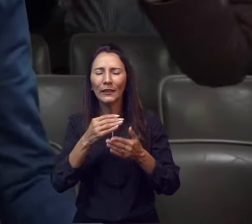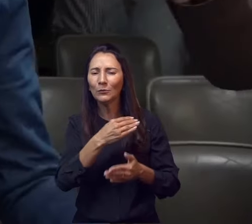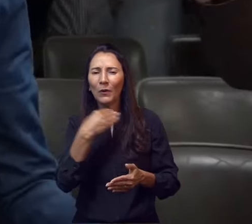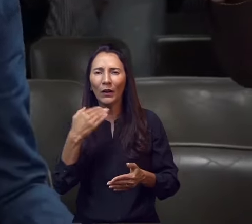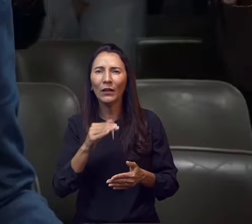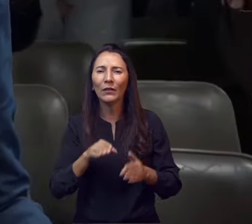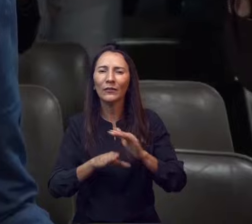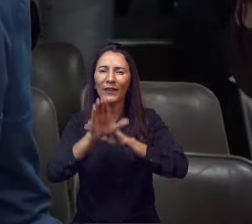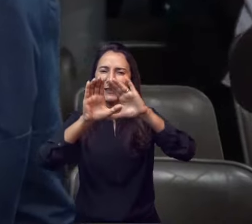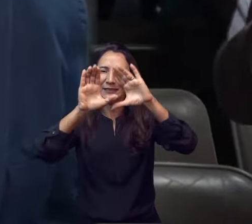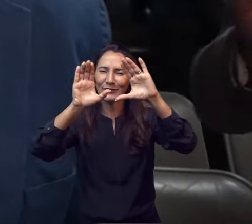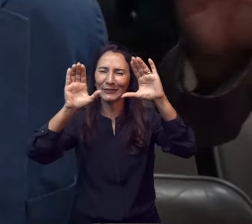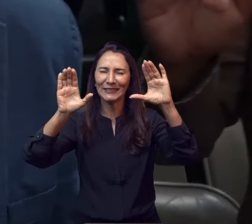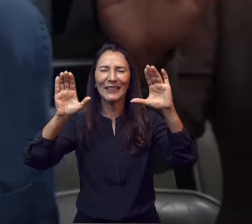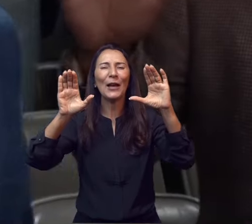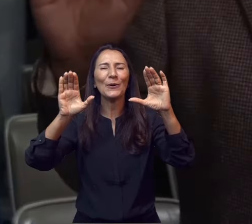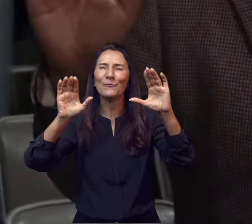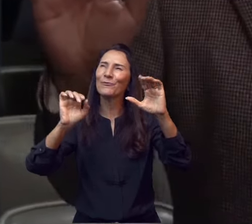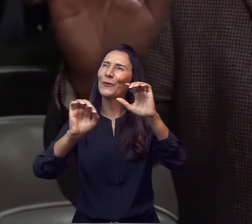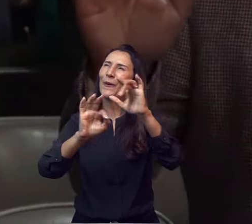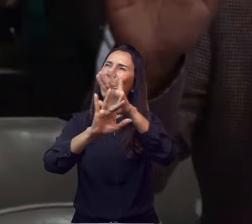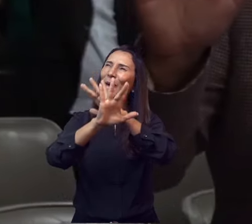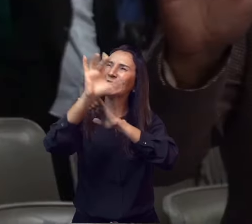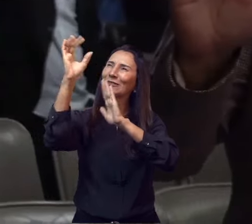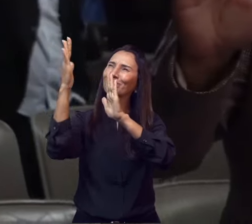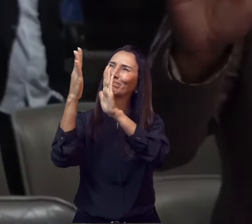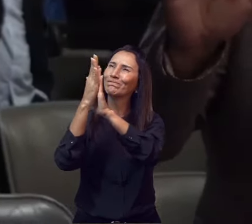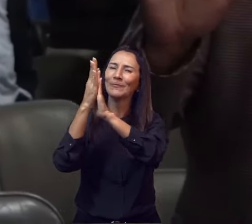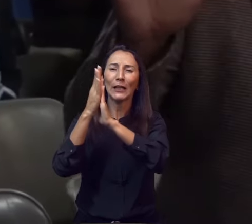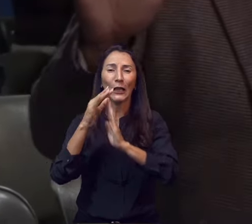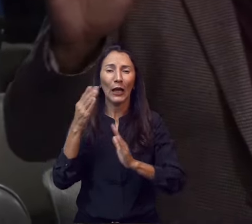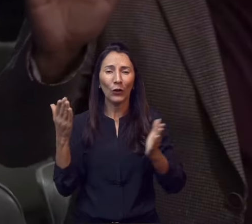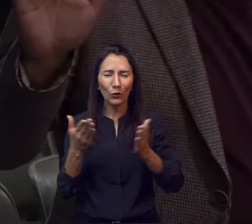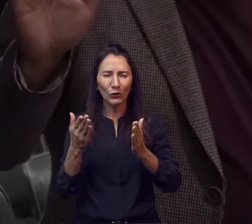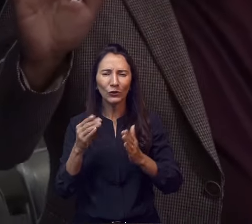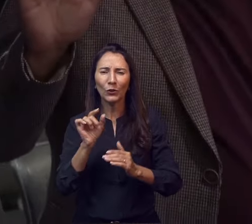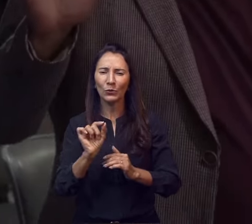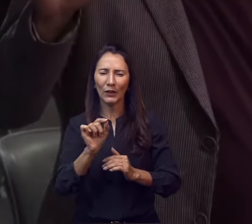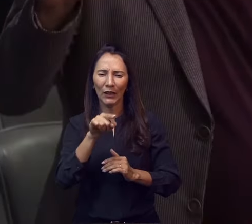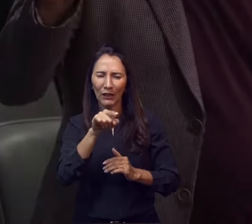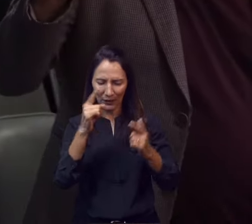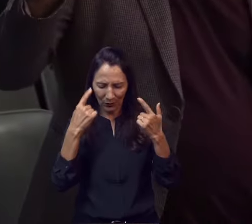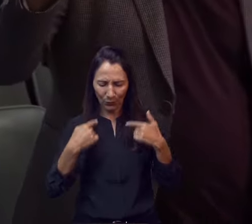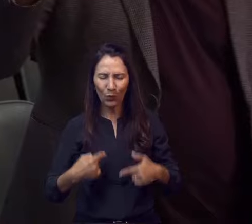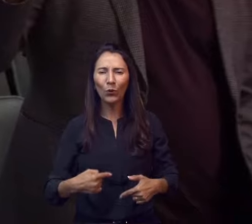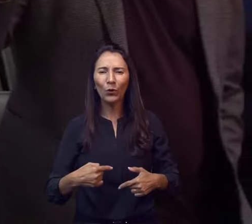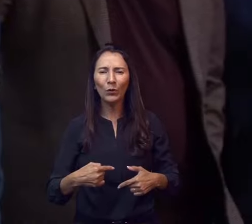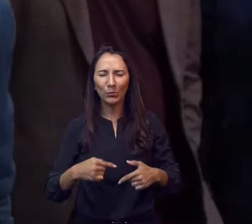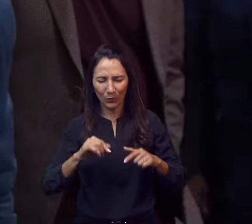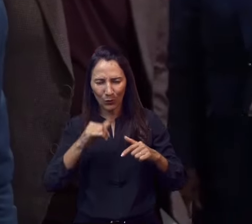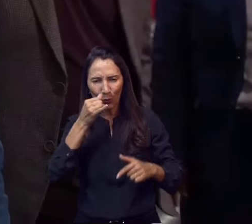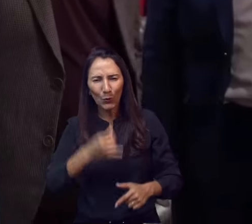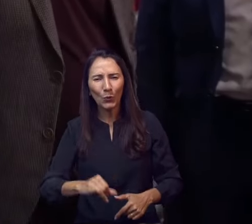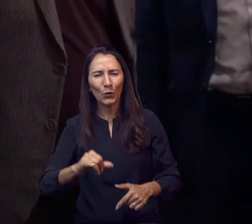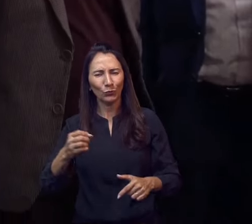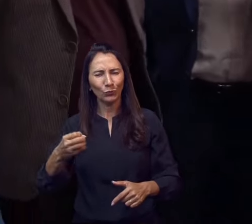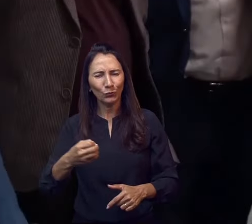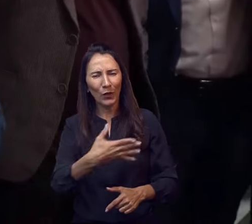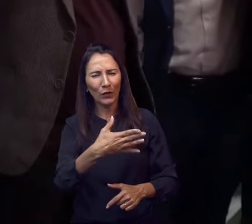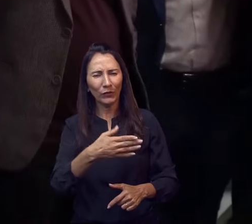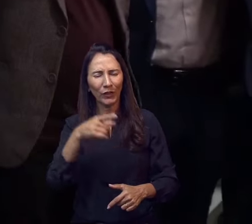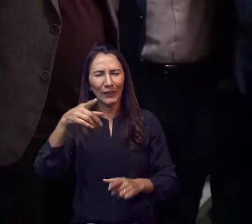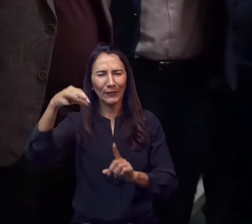que neste dia ele seja marcado pela renovação do seu físico pela renovação da sua alma e o seu